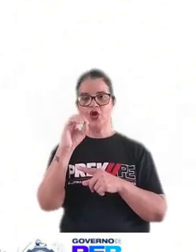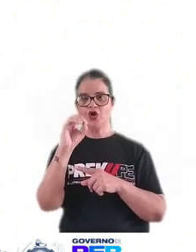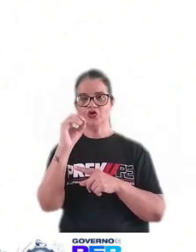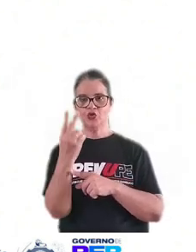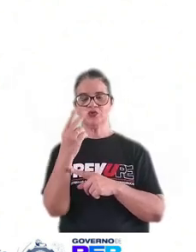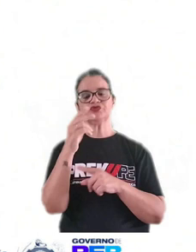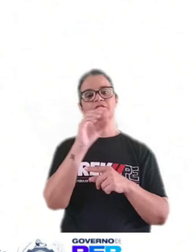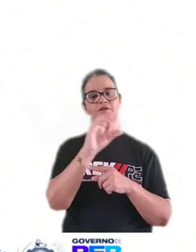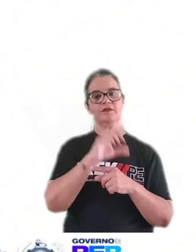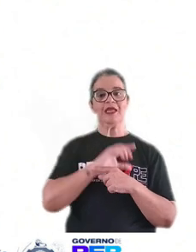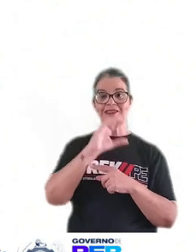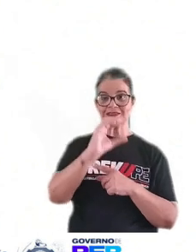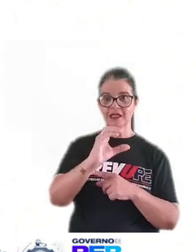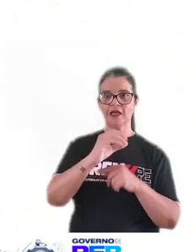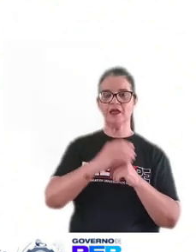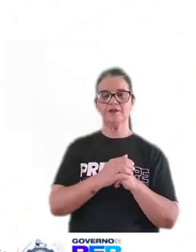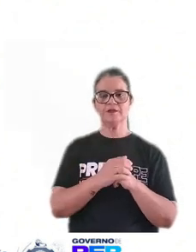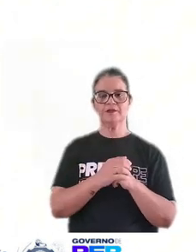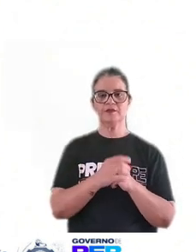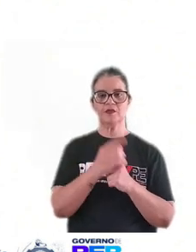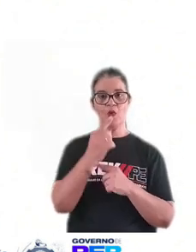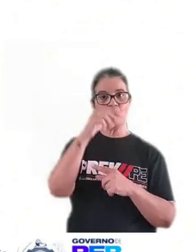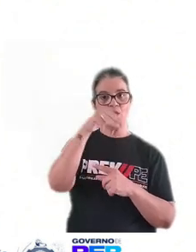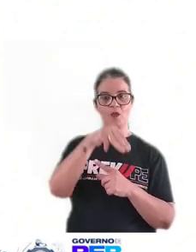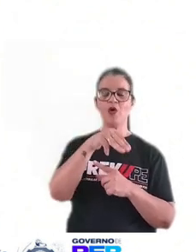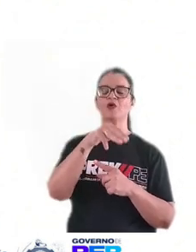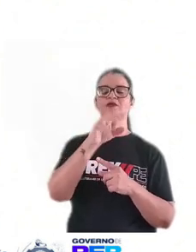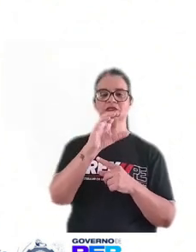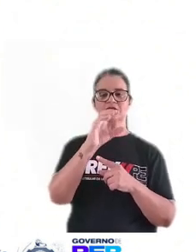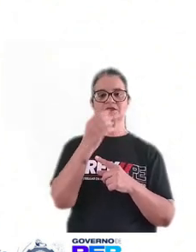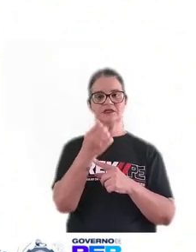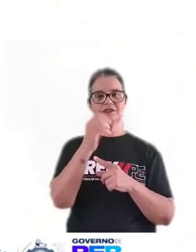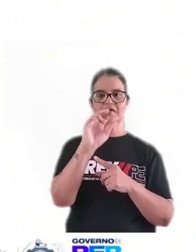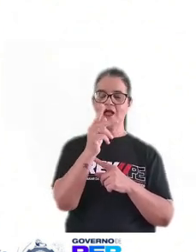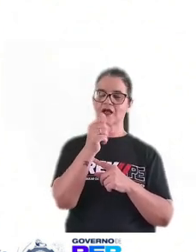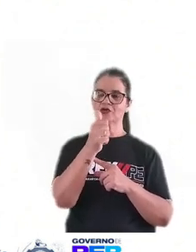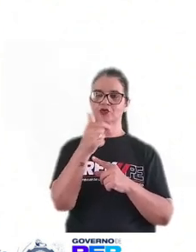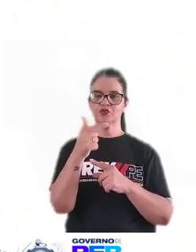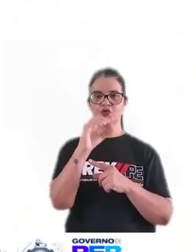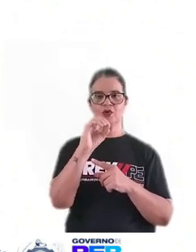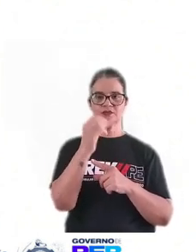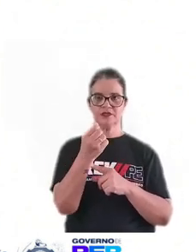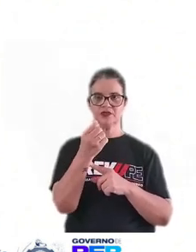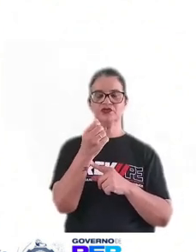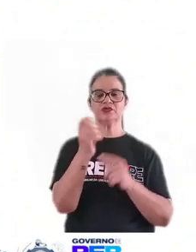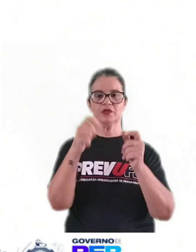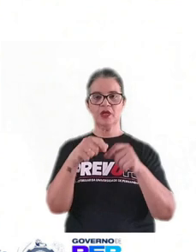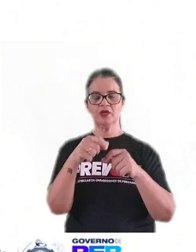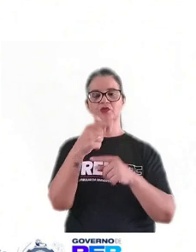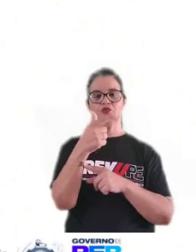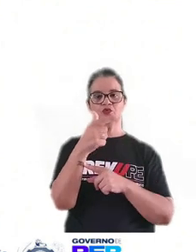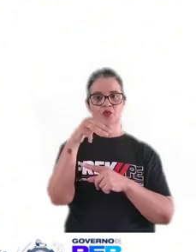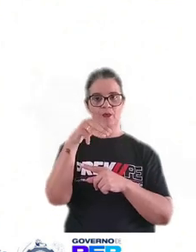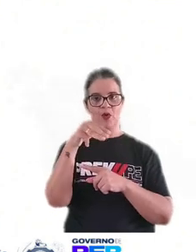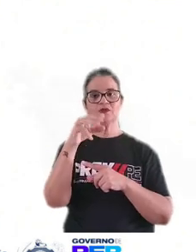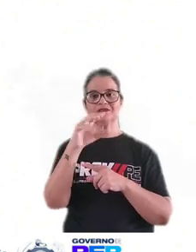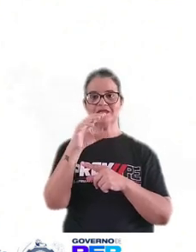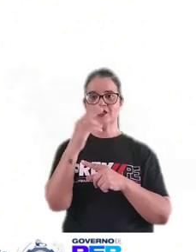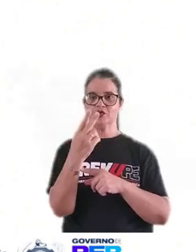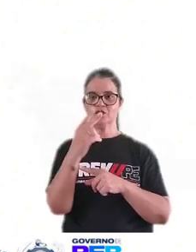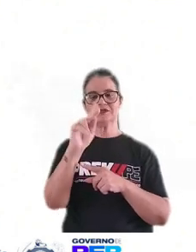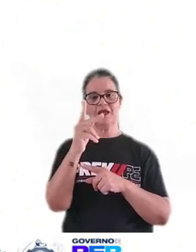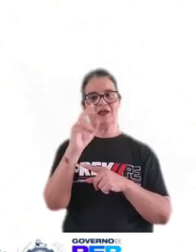CO2 alternativa C 1 mol de C6H12O6 dando